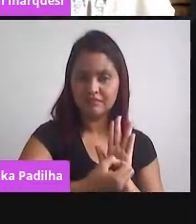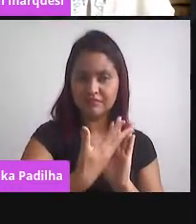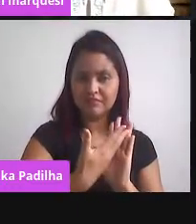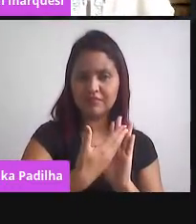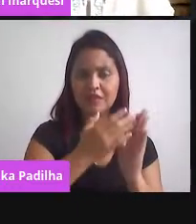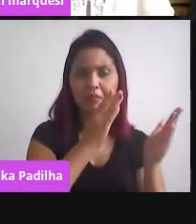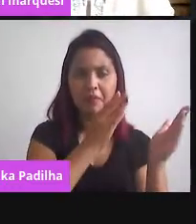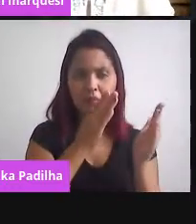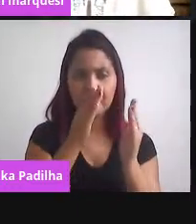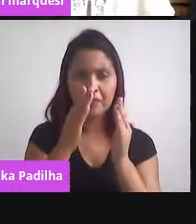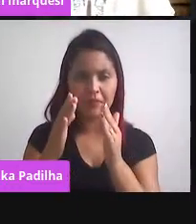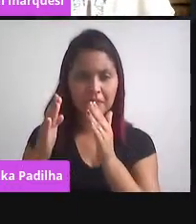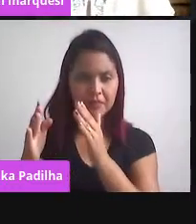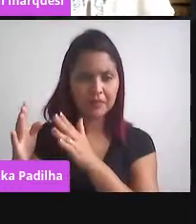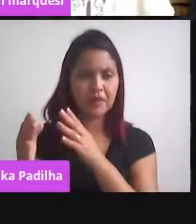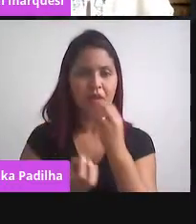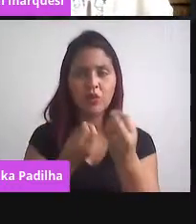sessões